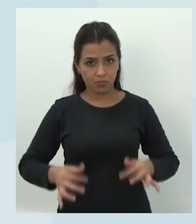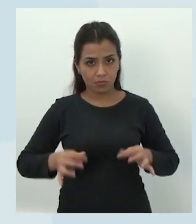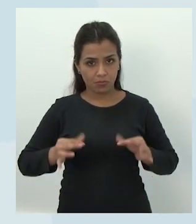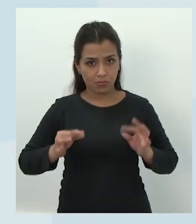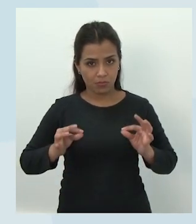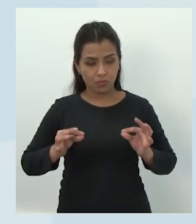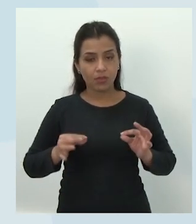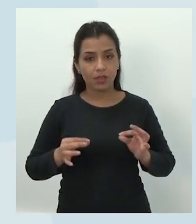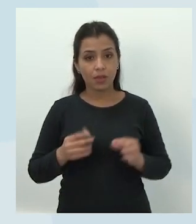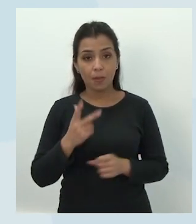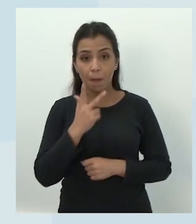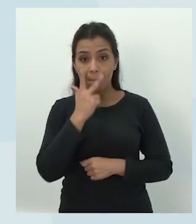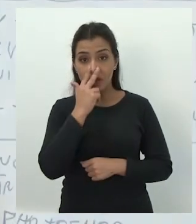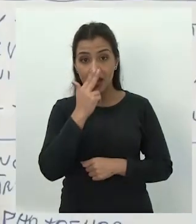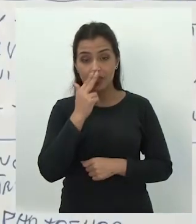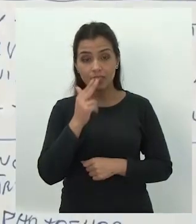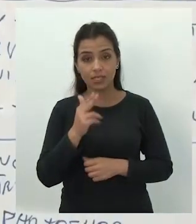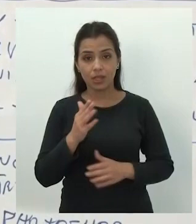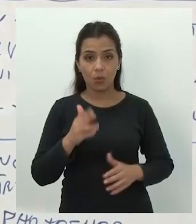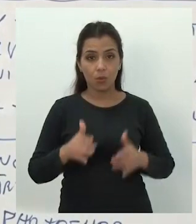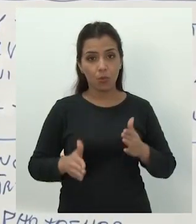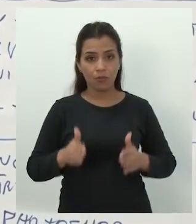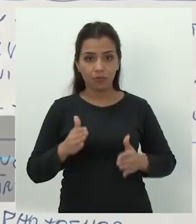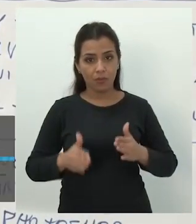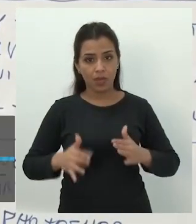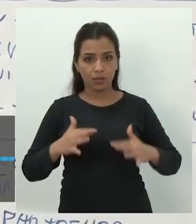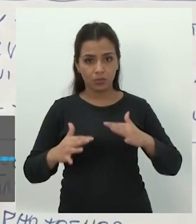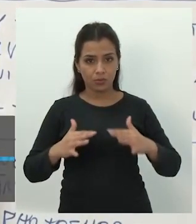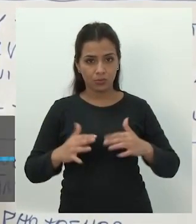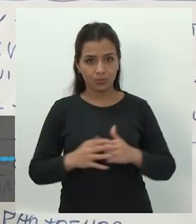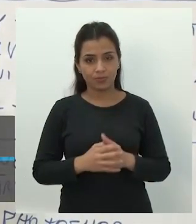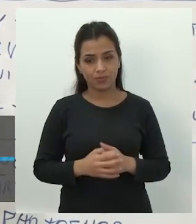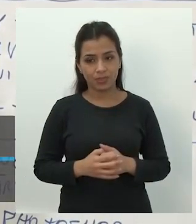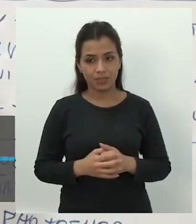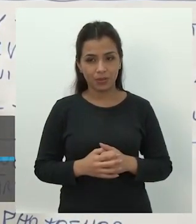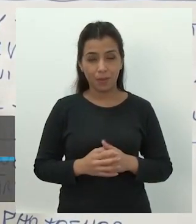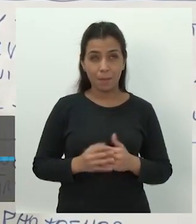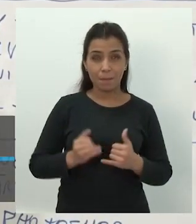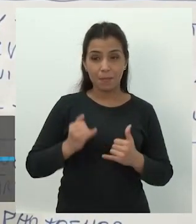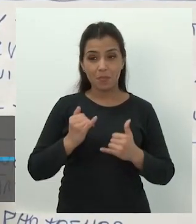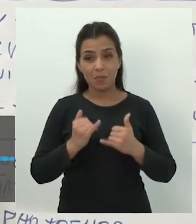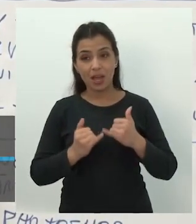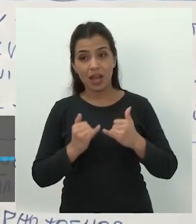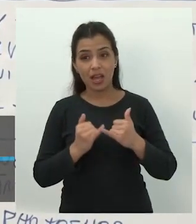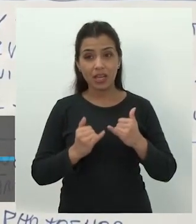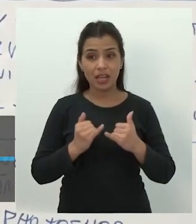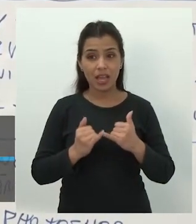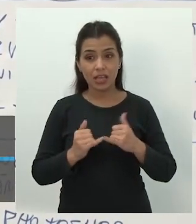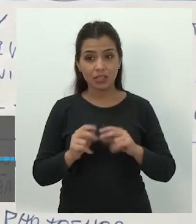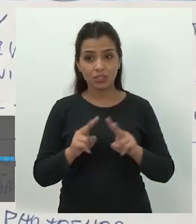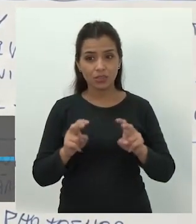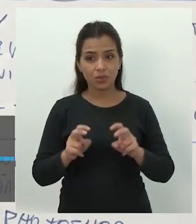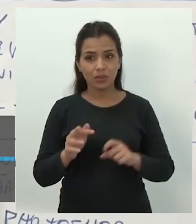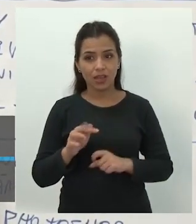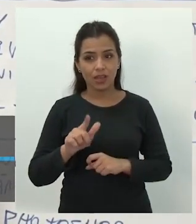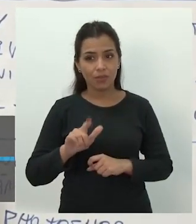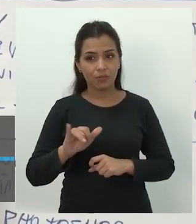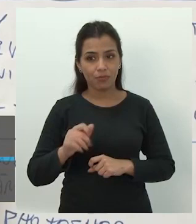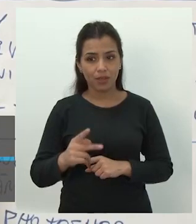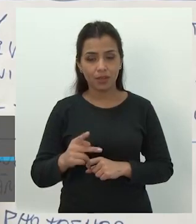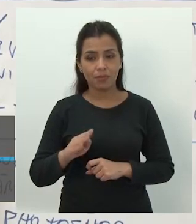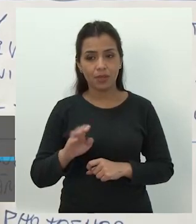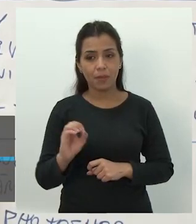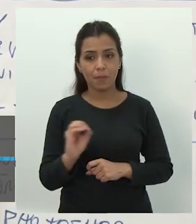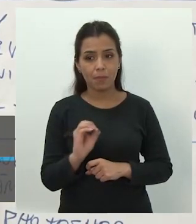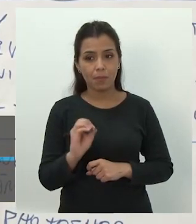movimento, tá? Então, gente, na verdade, a gente vai criar, né, uma espécie aí, né, de flipbook, né, de uma